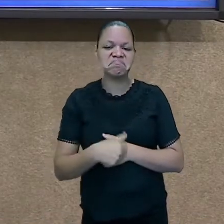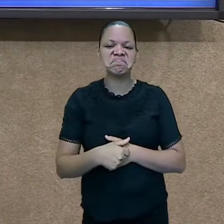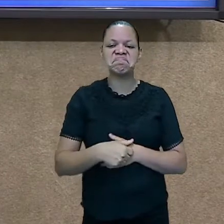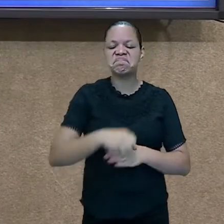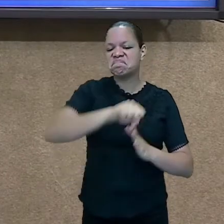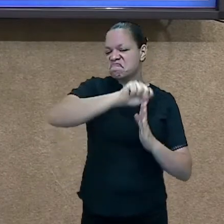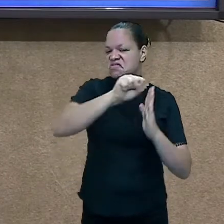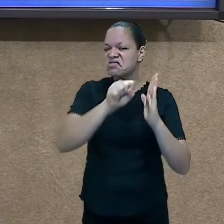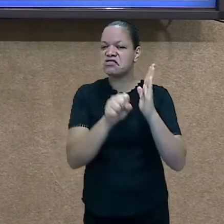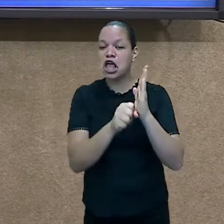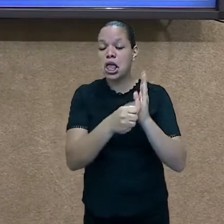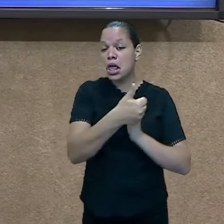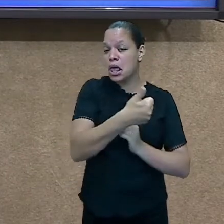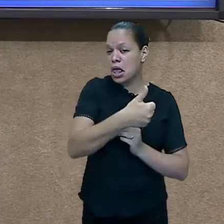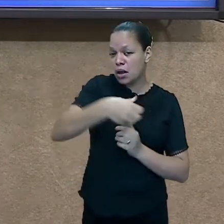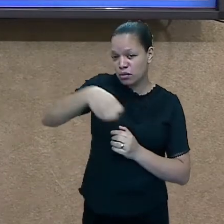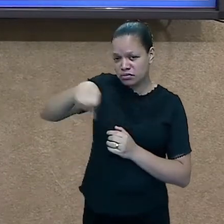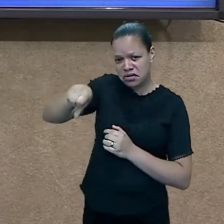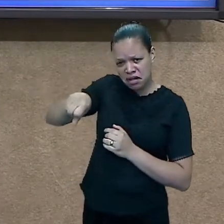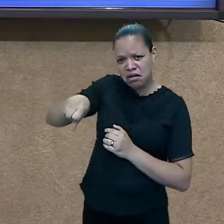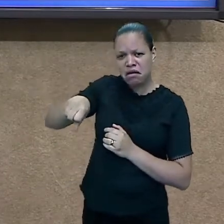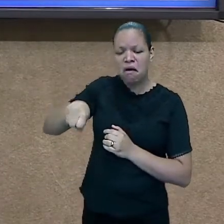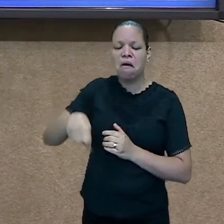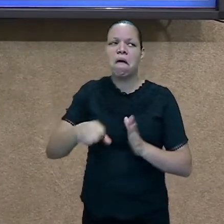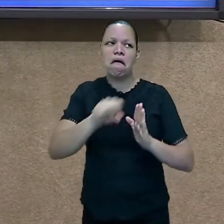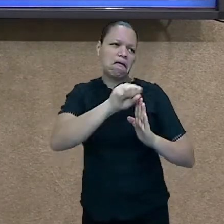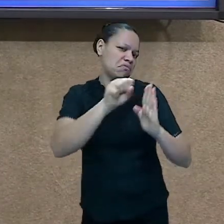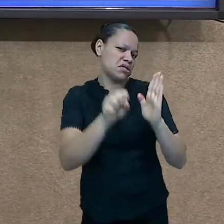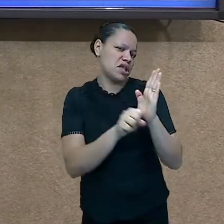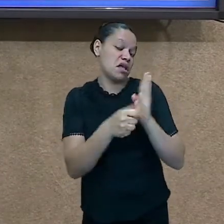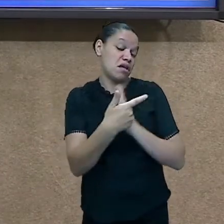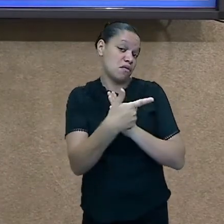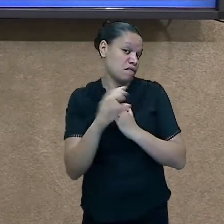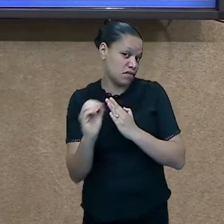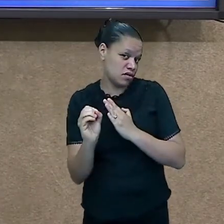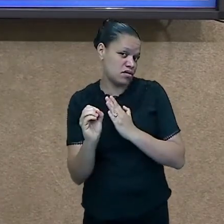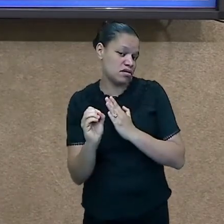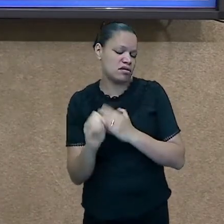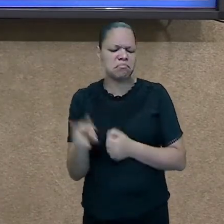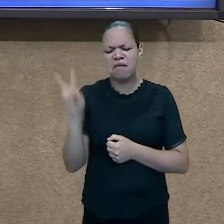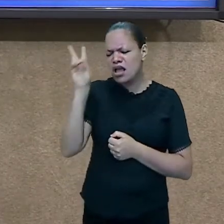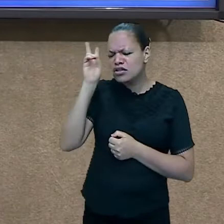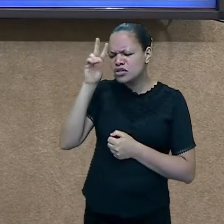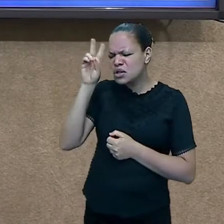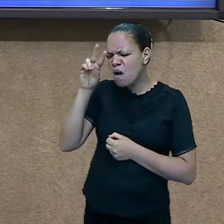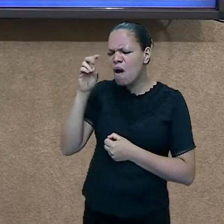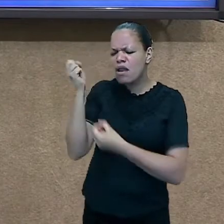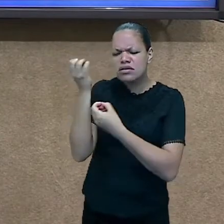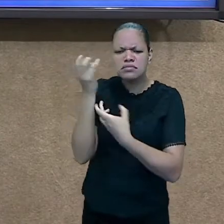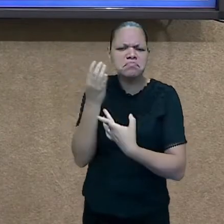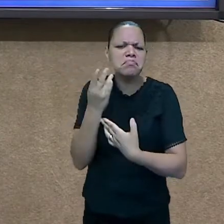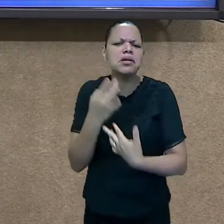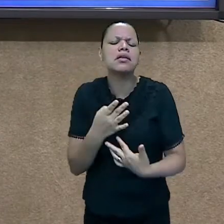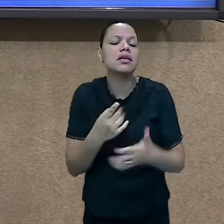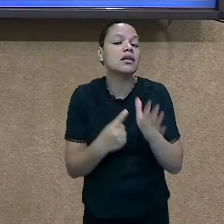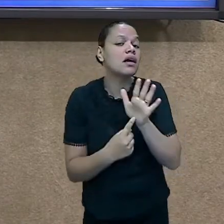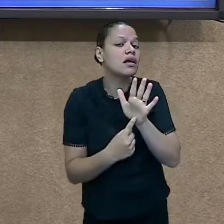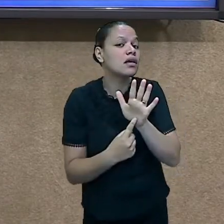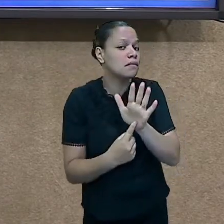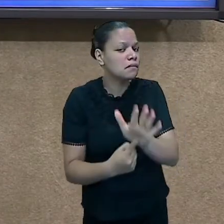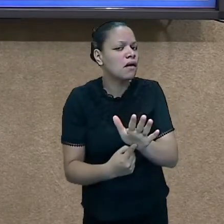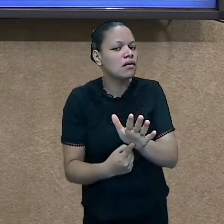XIX, século XXI, século XX, porque na história, nos livros, eles denominam 100